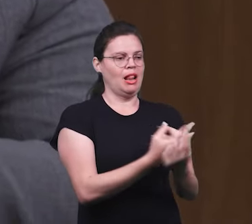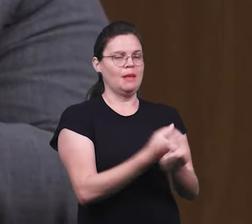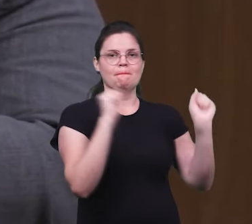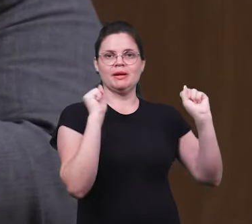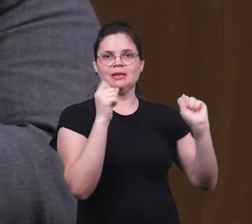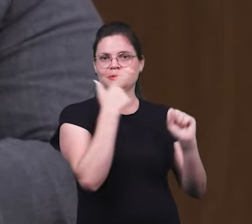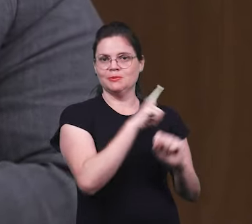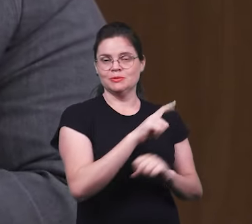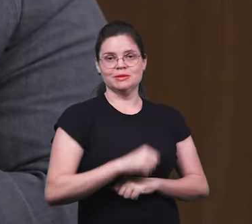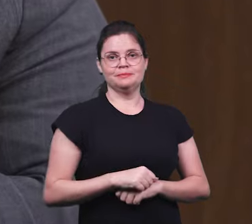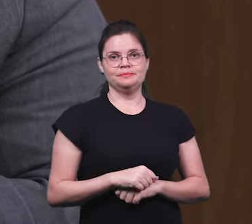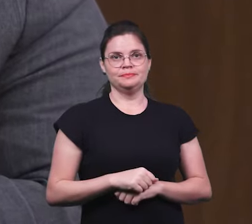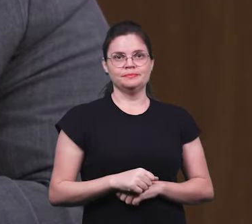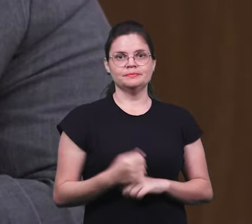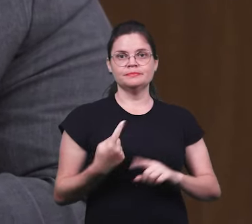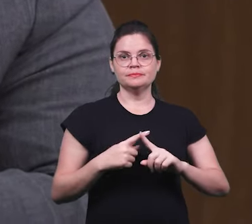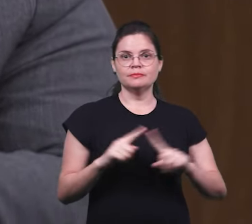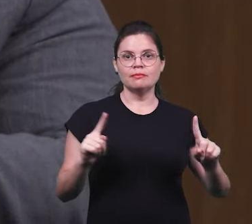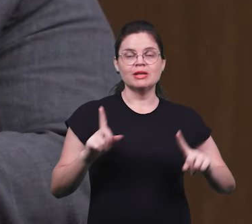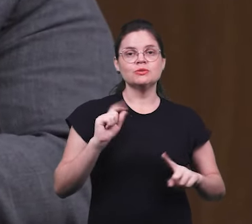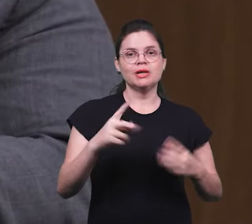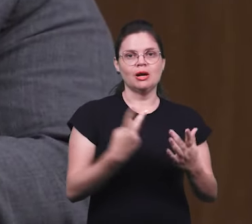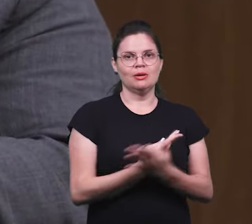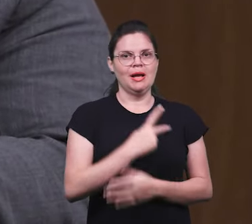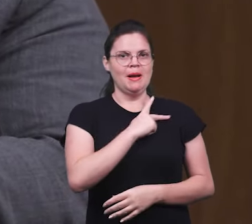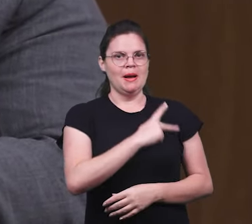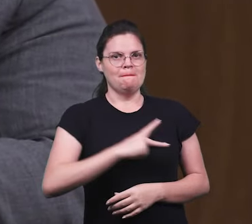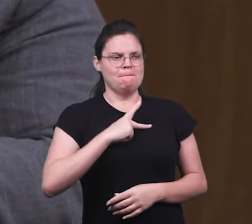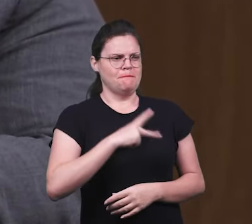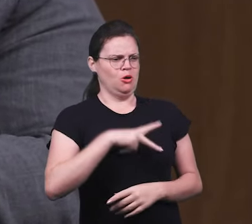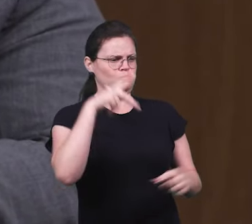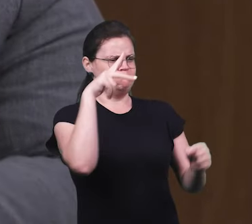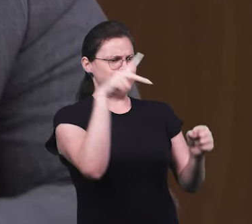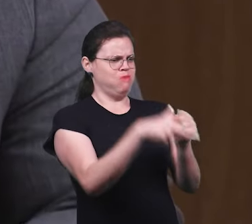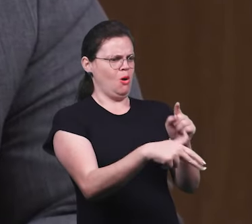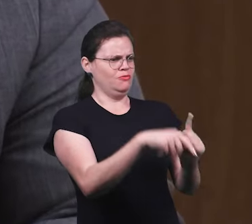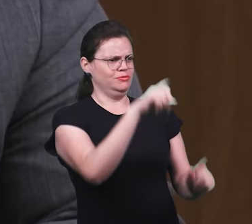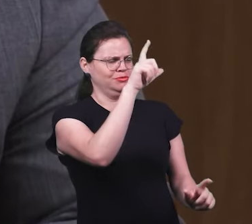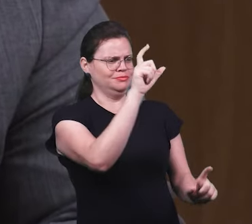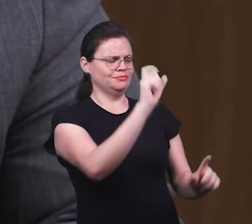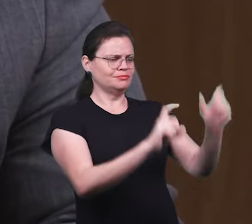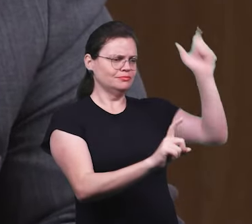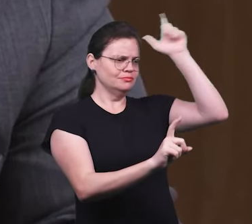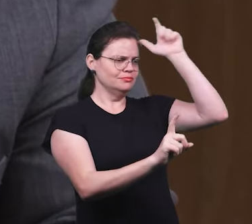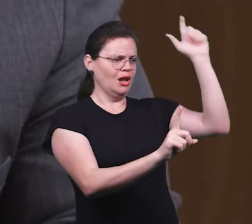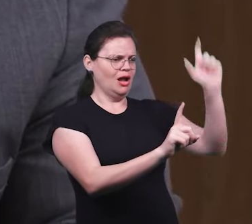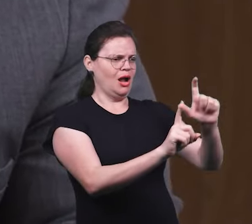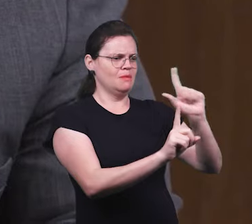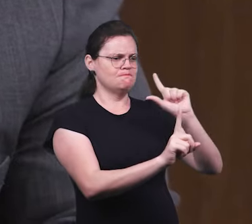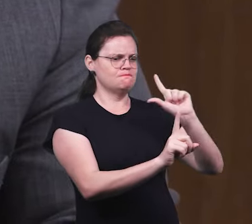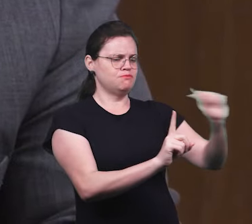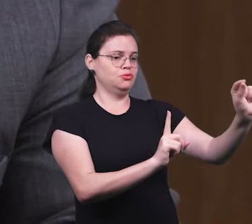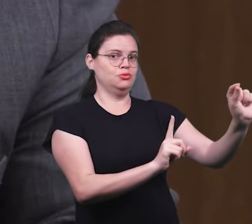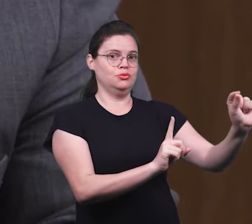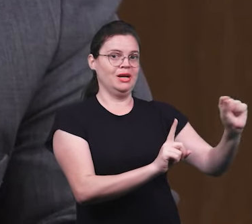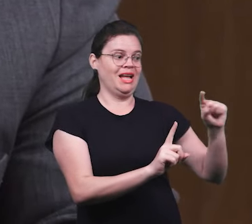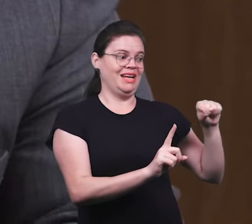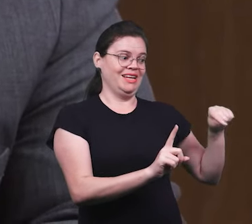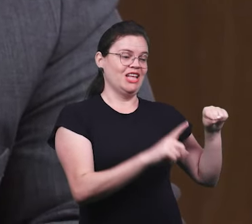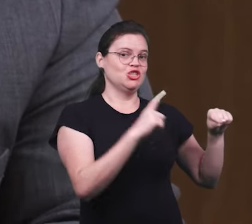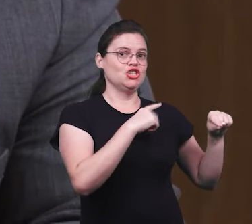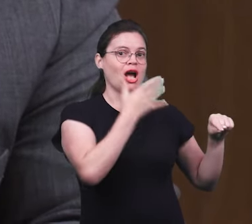que quando Paulo ele foi usado por Deus para repreender aquela situação na vida daquela escrava, como ela tinha um proprietário e